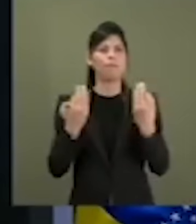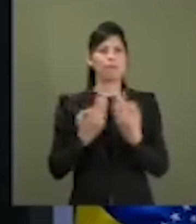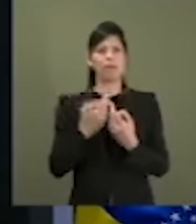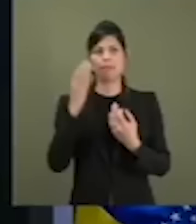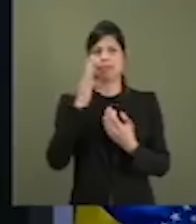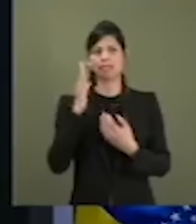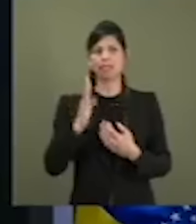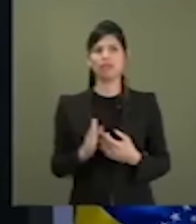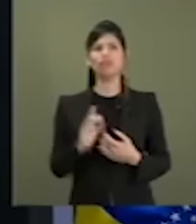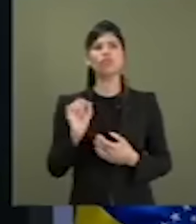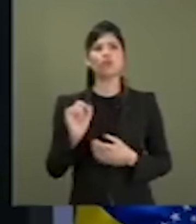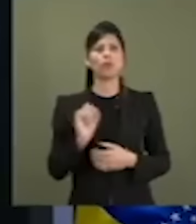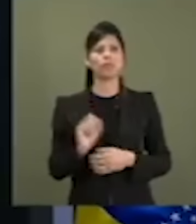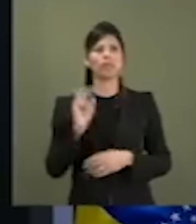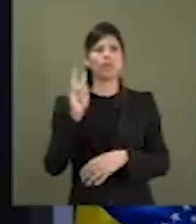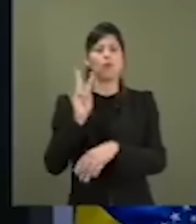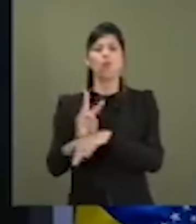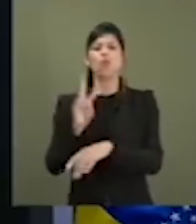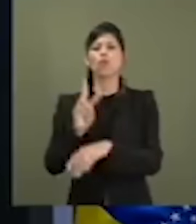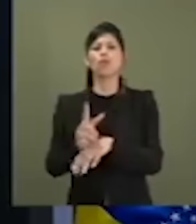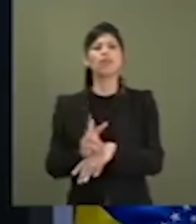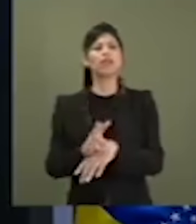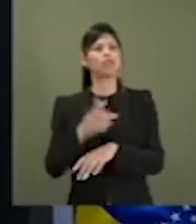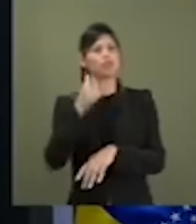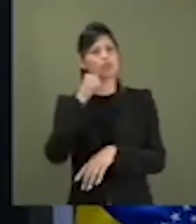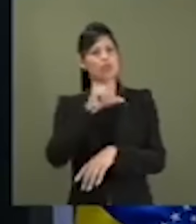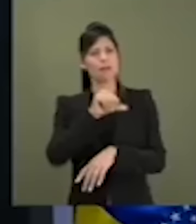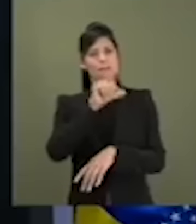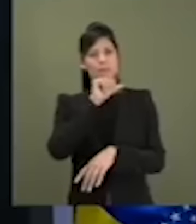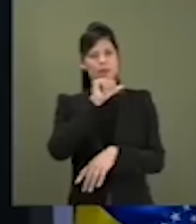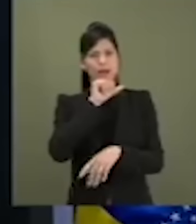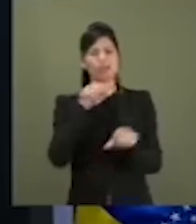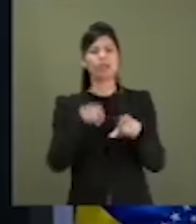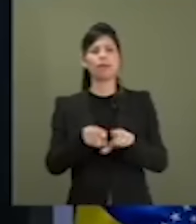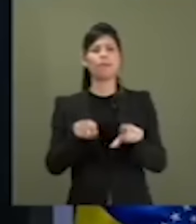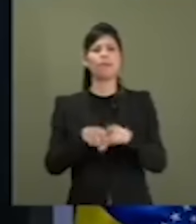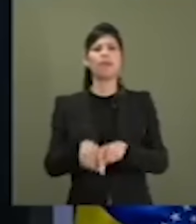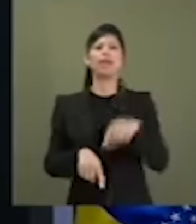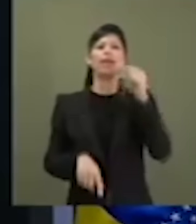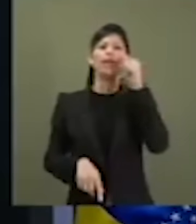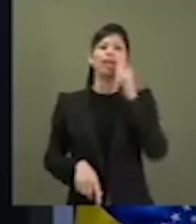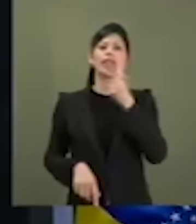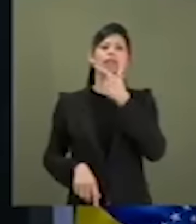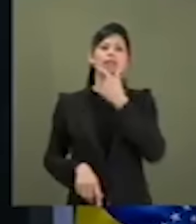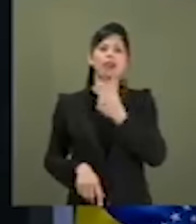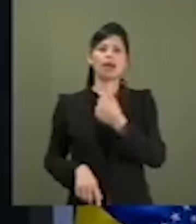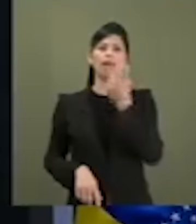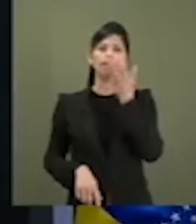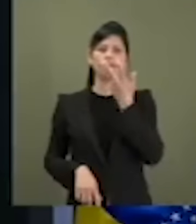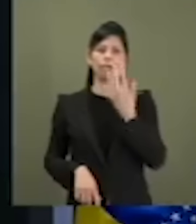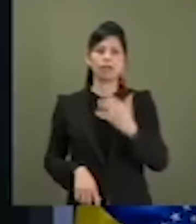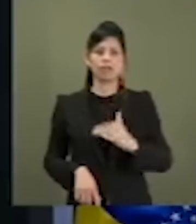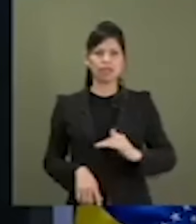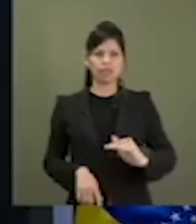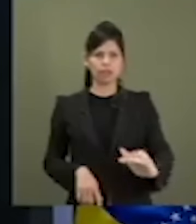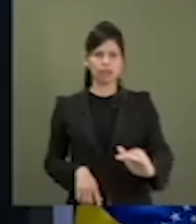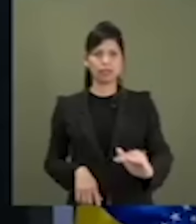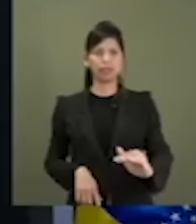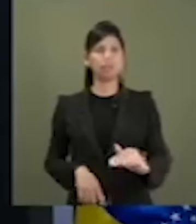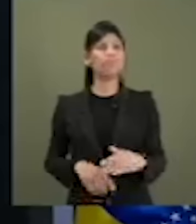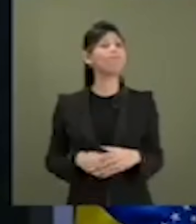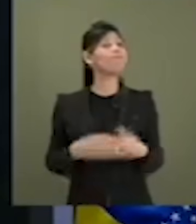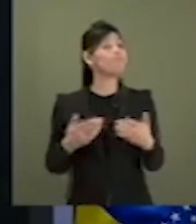a proteção da mãe, a proteção da criança. Essa é a nossa pauta. Então,